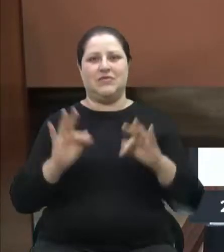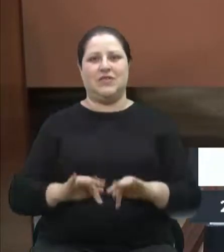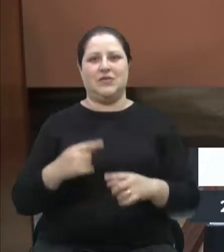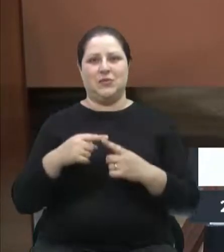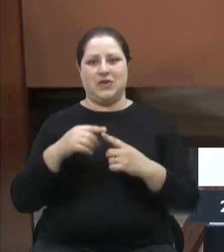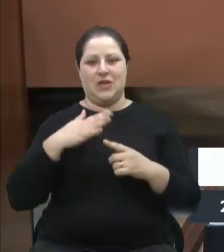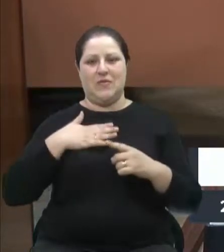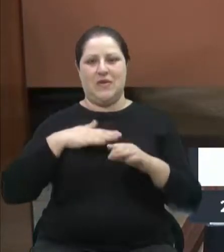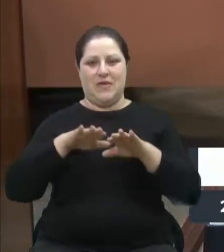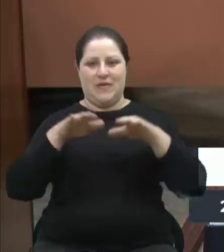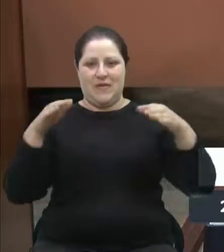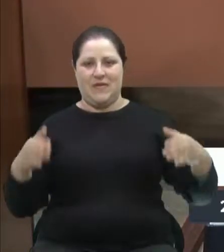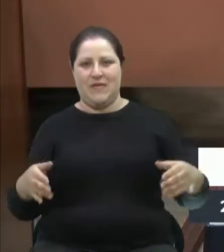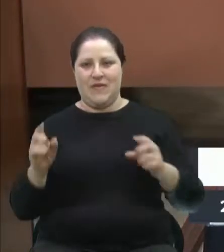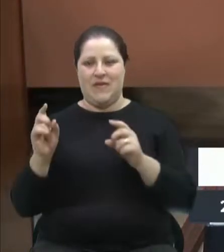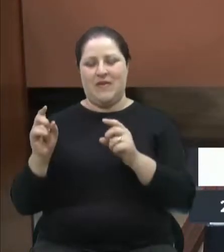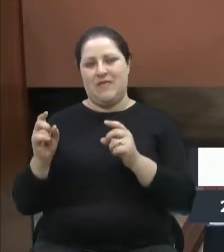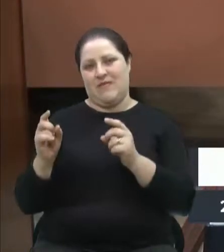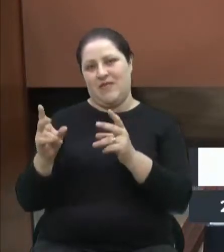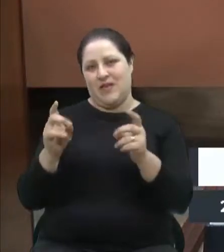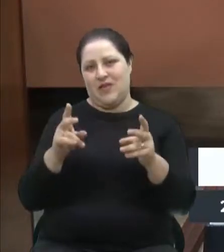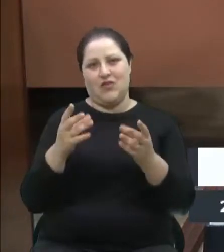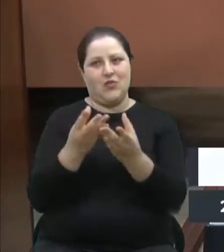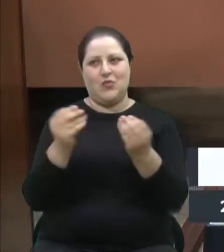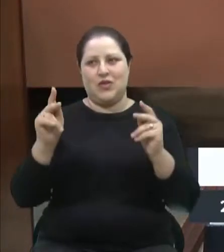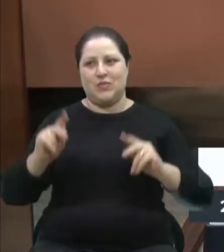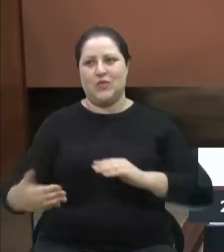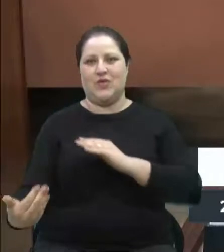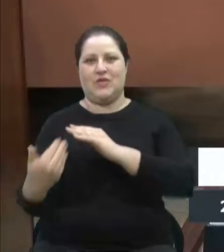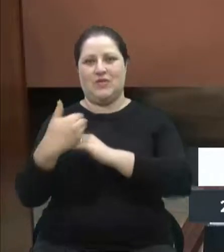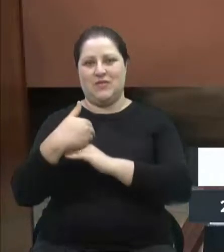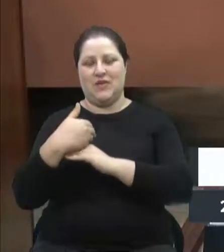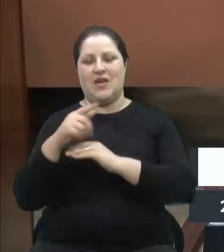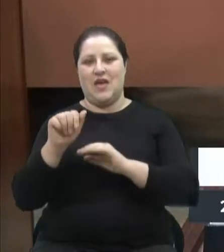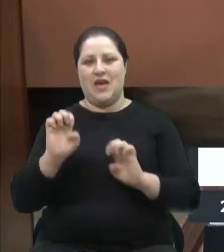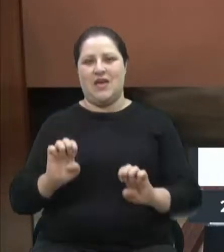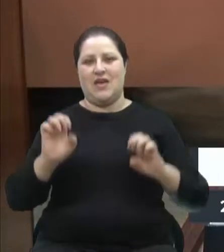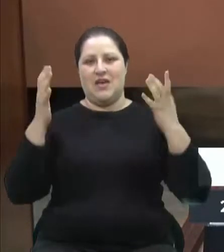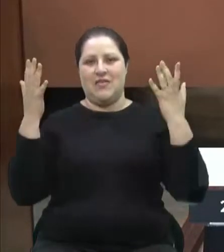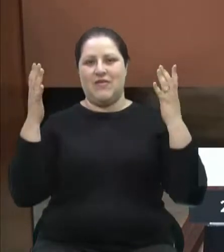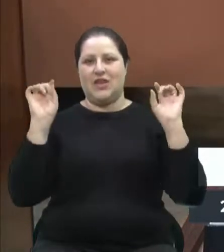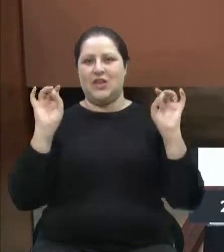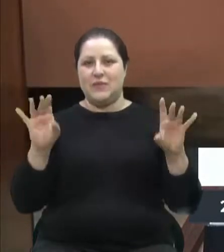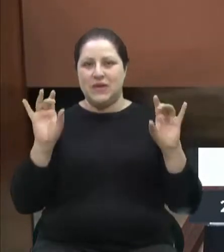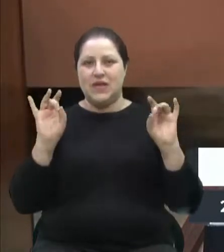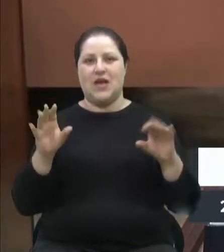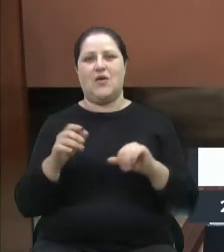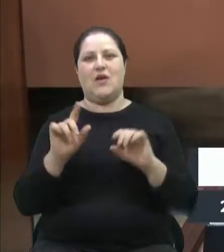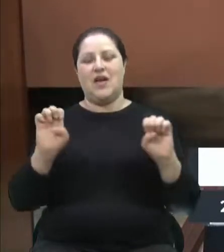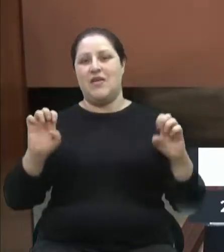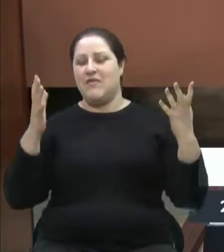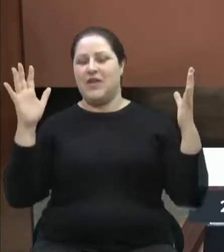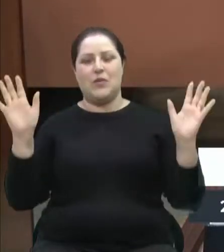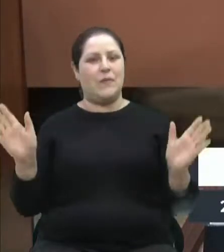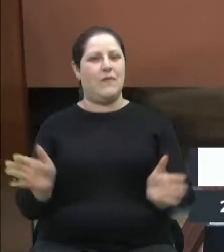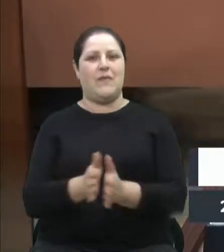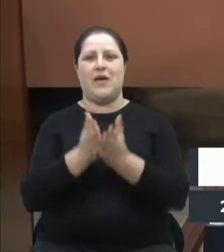nossa banca lá foi muito procurado Nossa cozinha foi muito procurado e um evento especial o evento